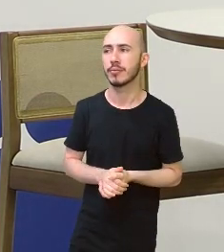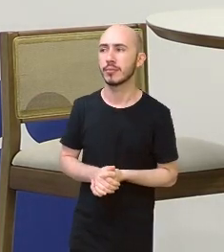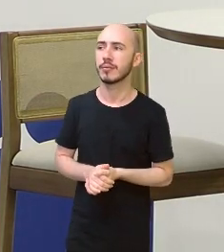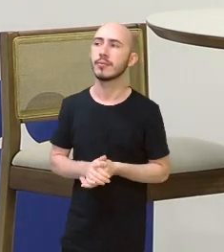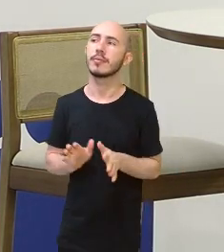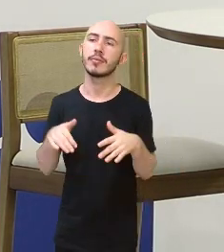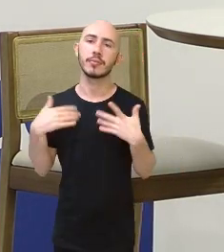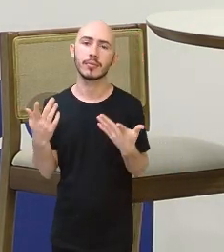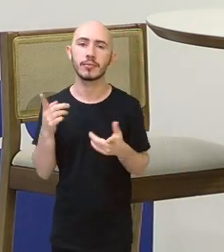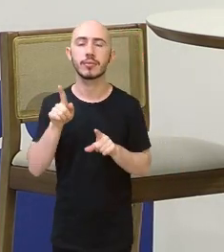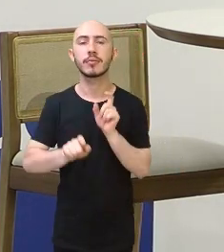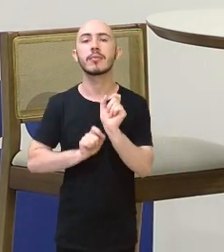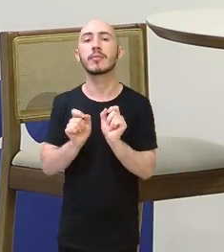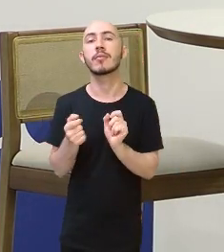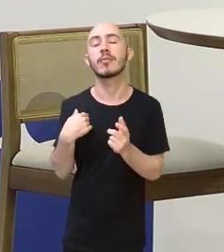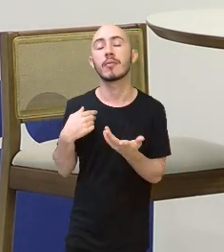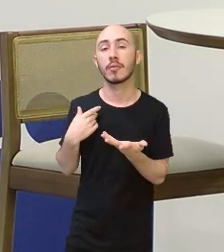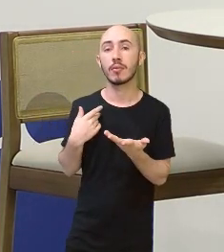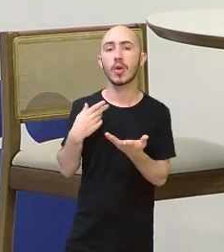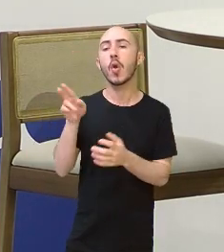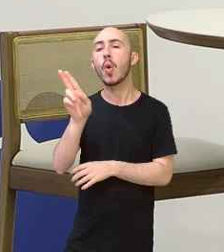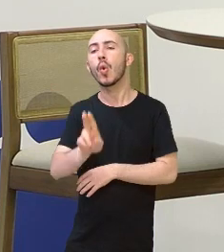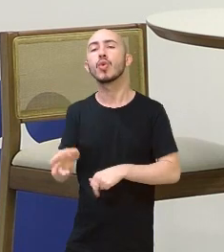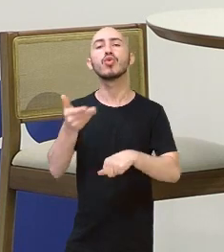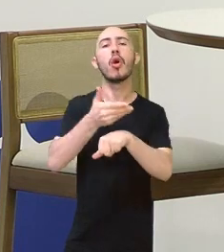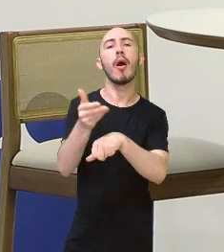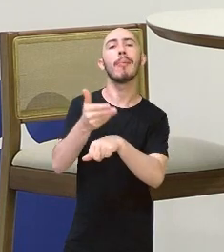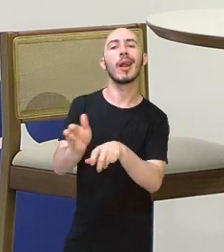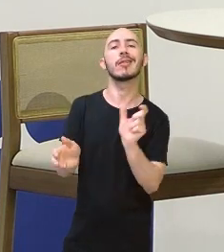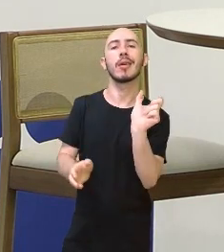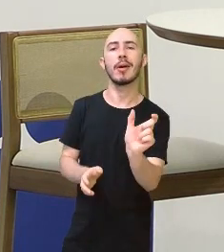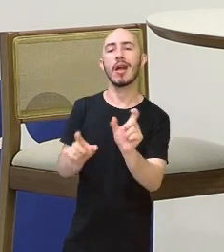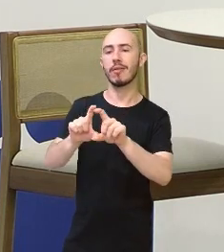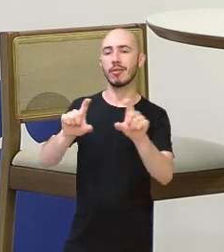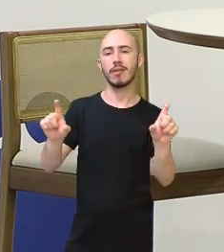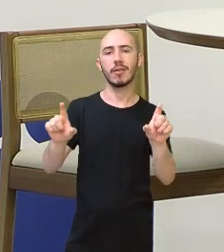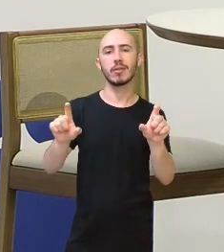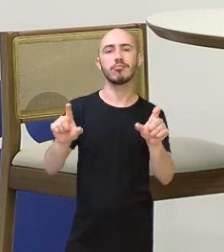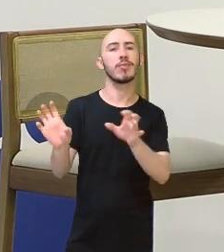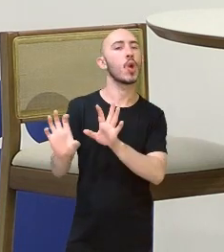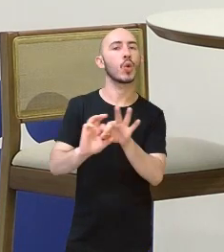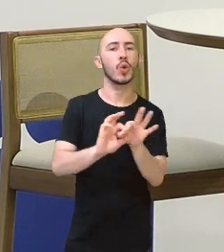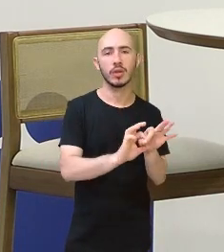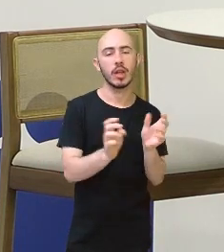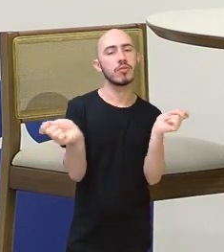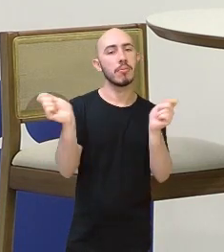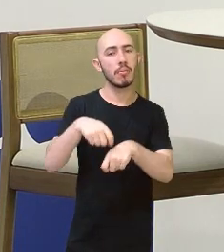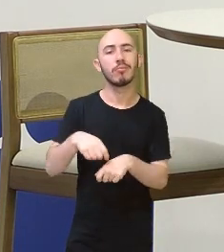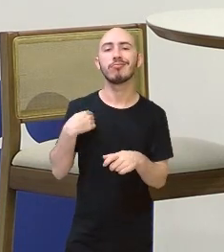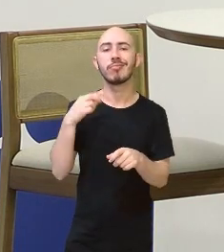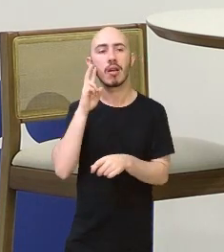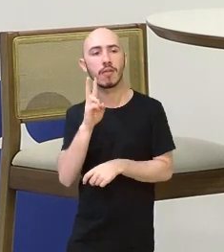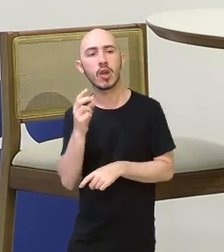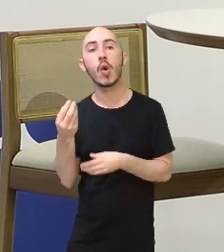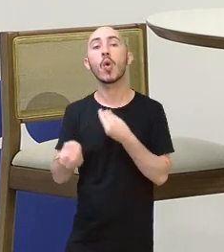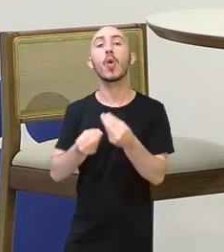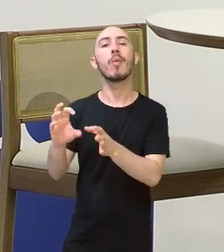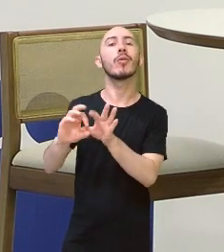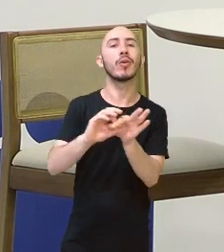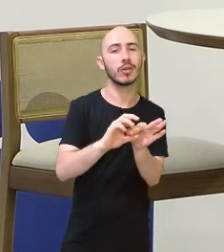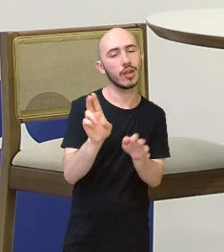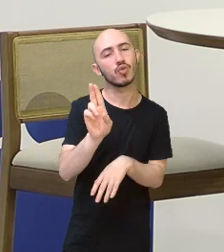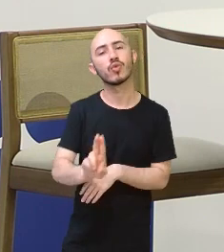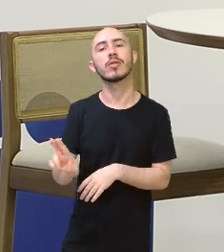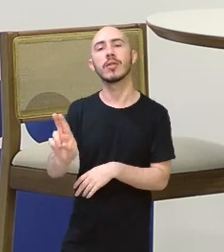inclusive, de aplicação prática daquela palavra. Então, você vai ver aonde você pode utilizar aquele significado